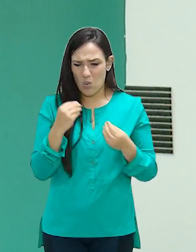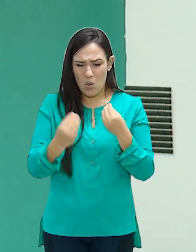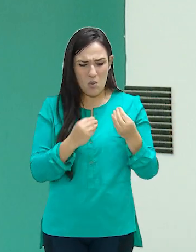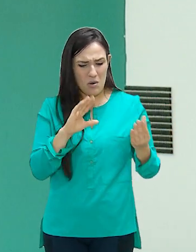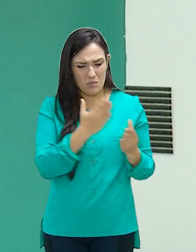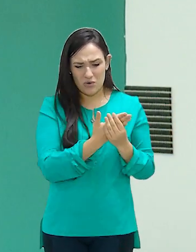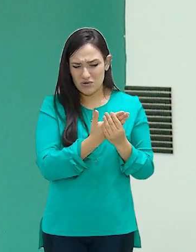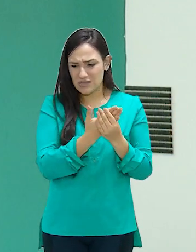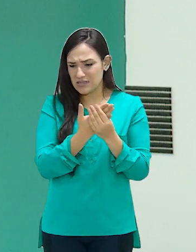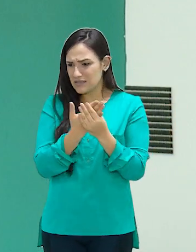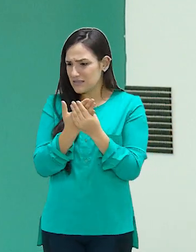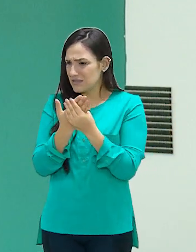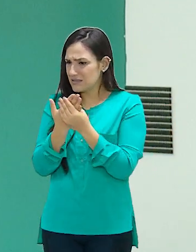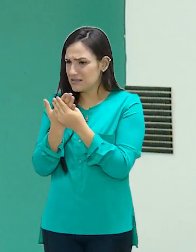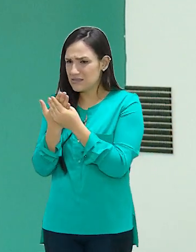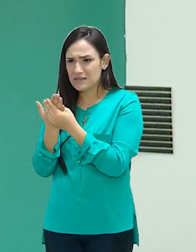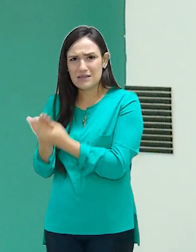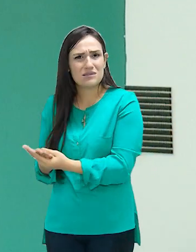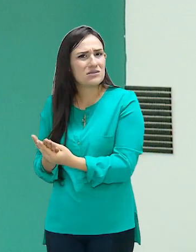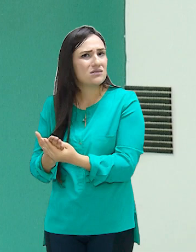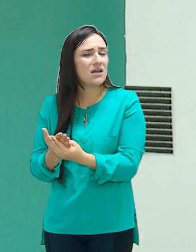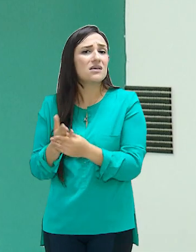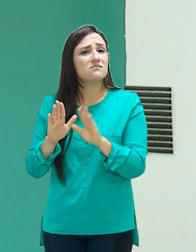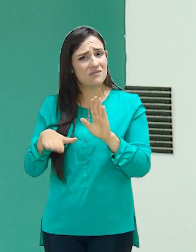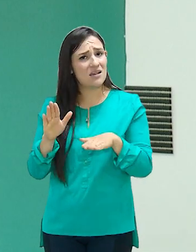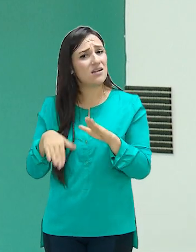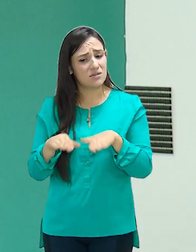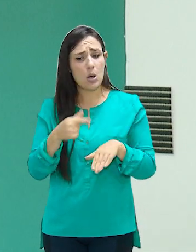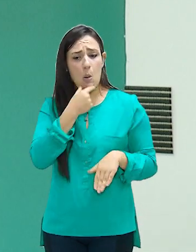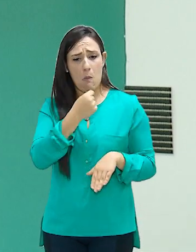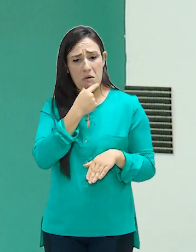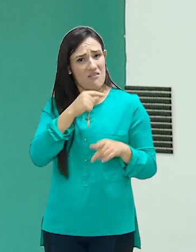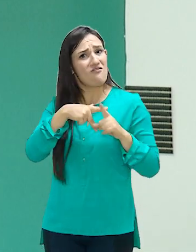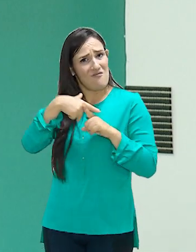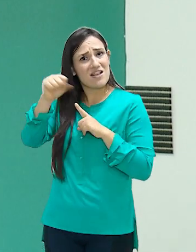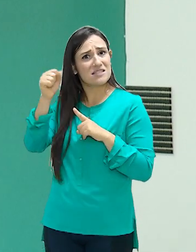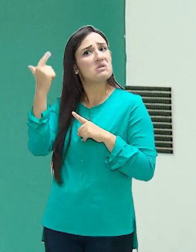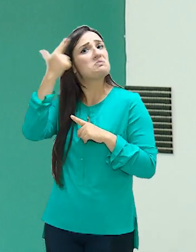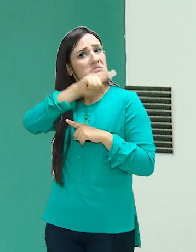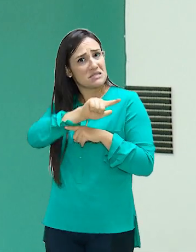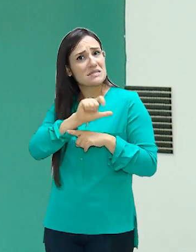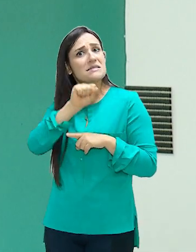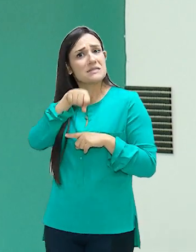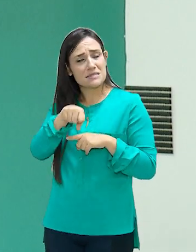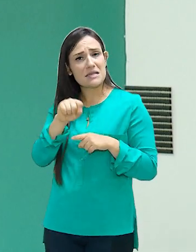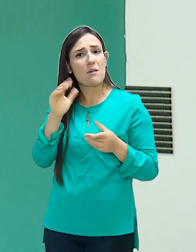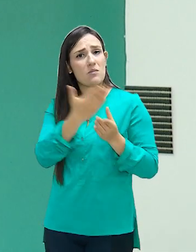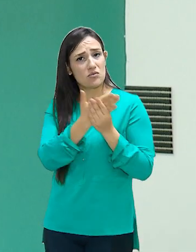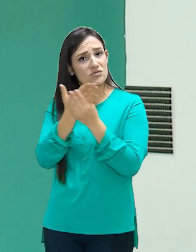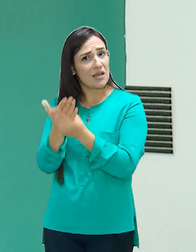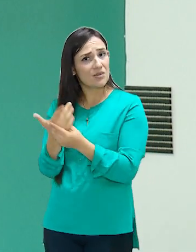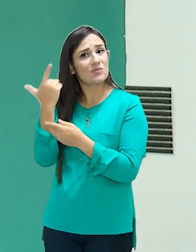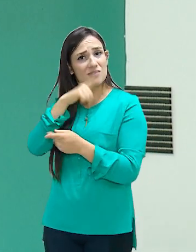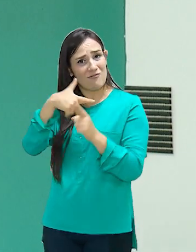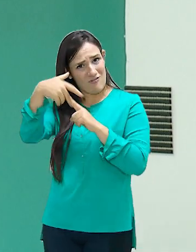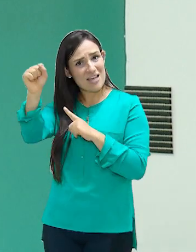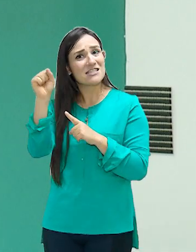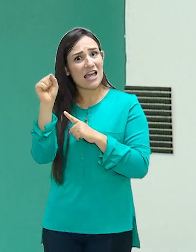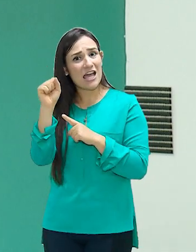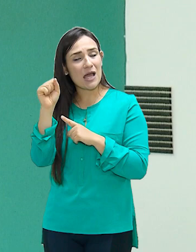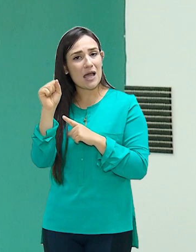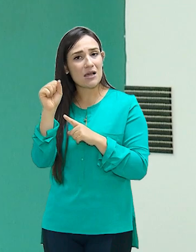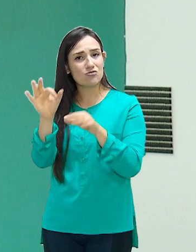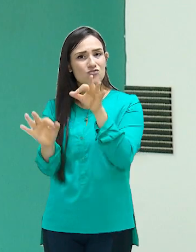dos processos dele. Mesmo ele ganhando, mesmo ele tendo êxito nos processos, ele